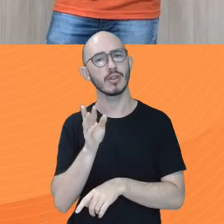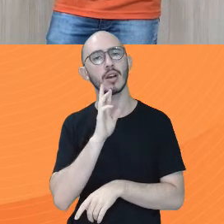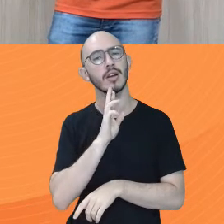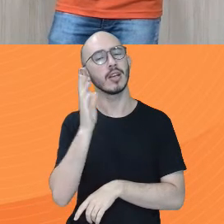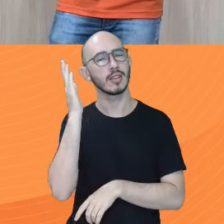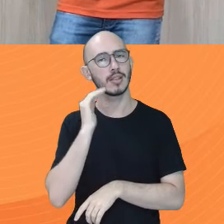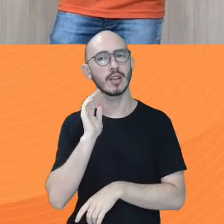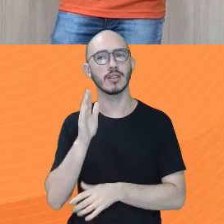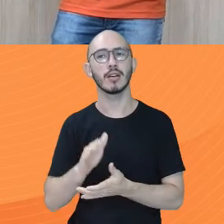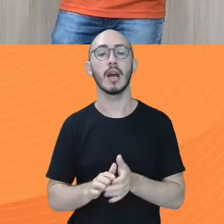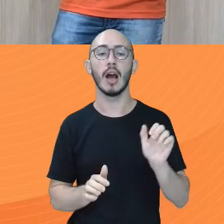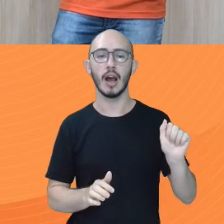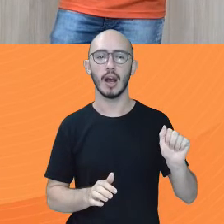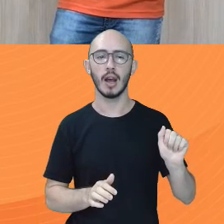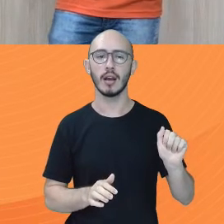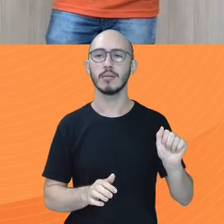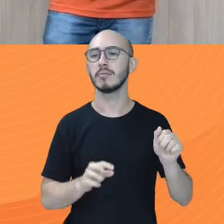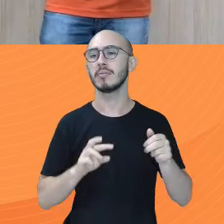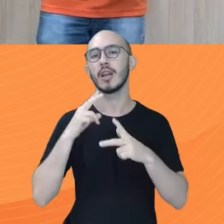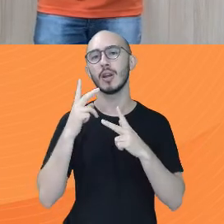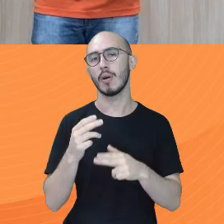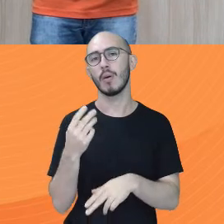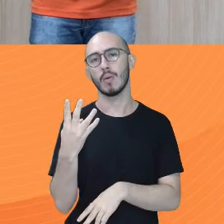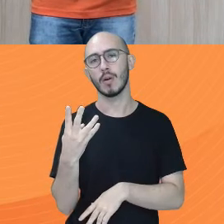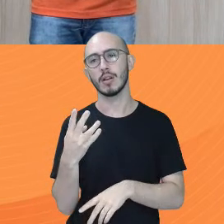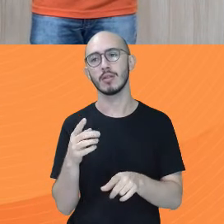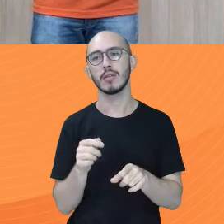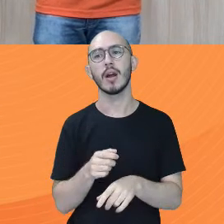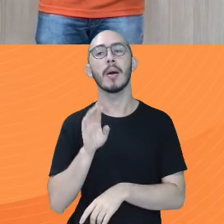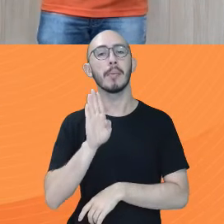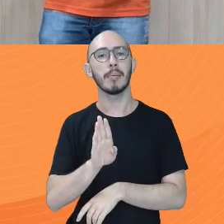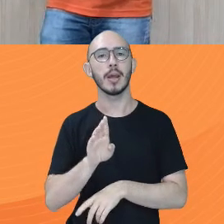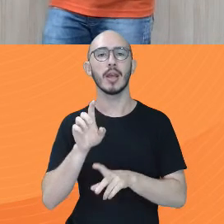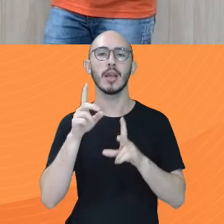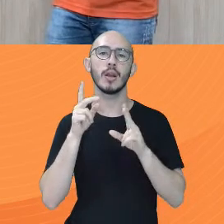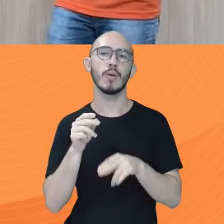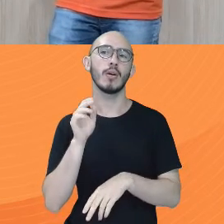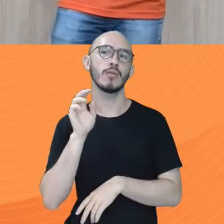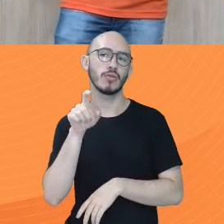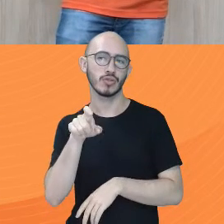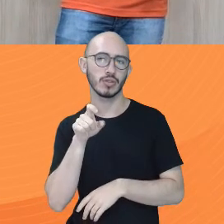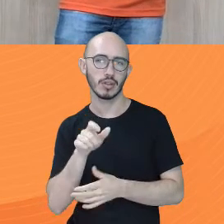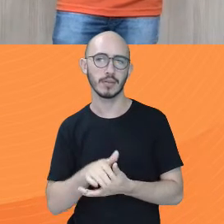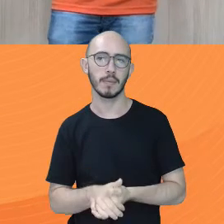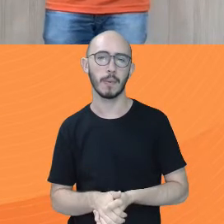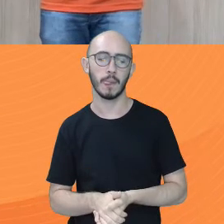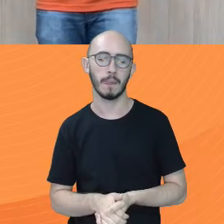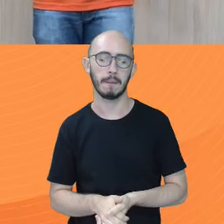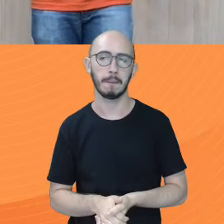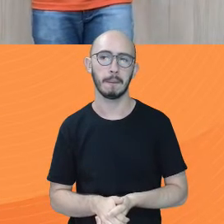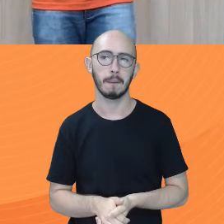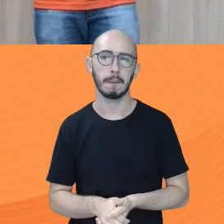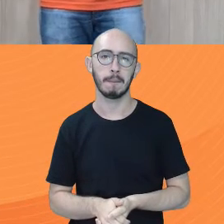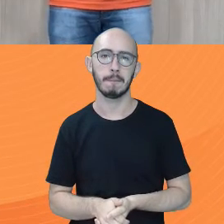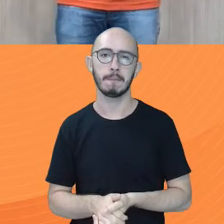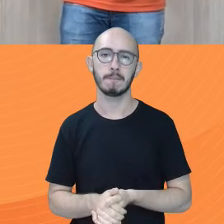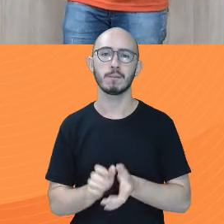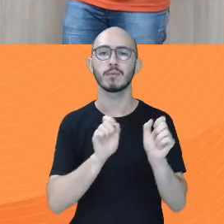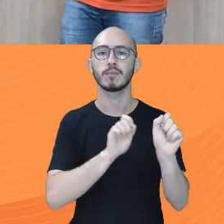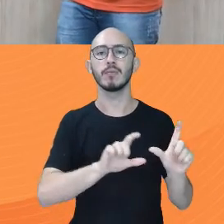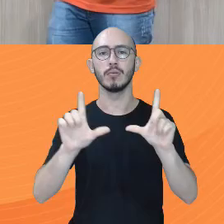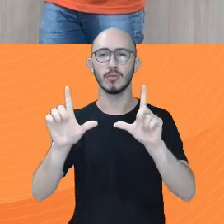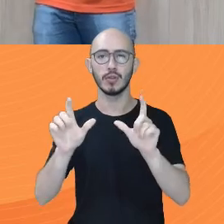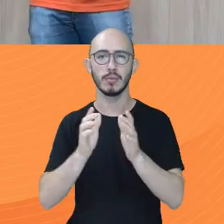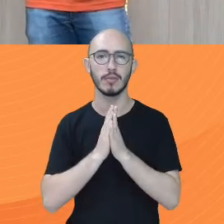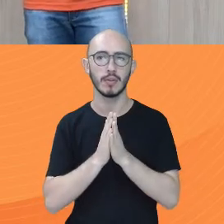de a é 4 e o valor de b é x. Ah, Pedro, então quer dizer que aqui embaixo, coloca naquela outra tela aí, Billy, para eu apontar